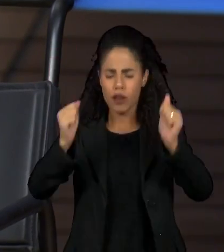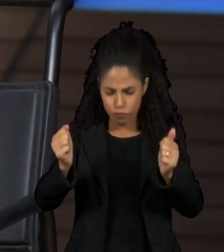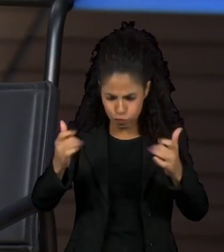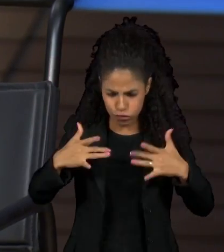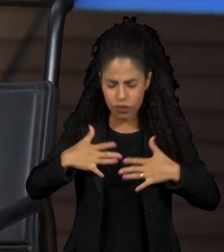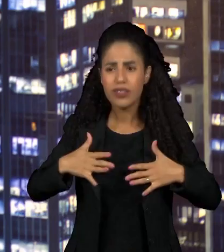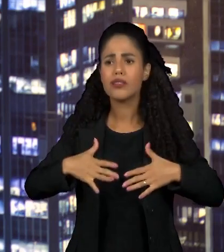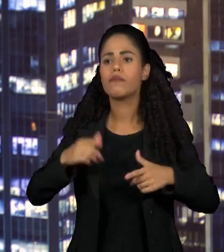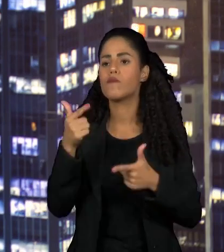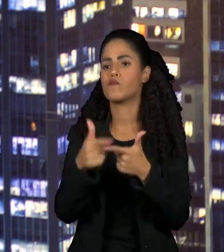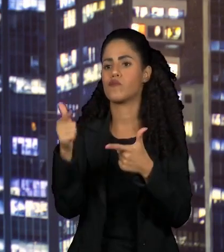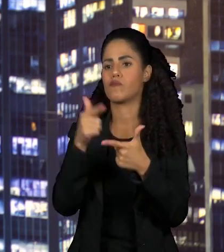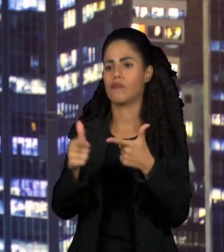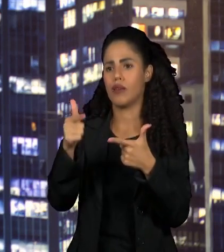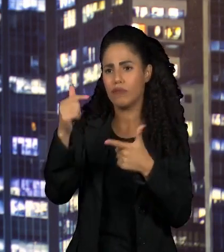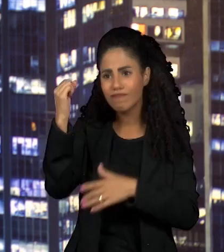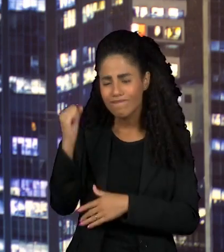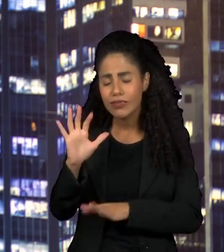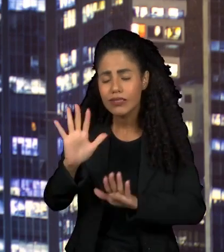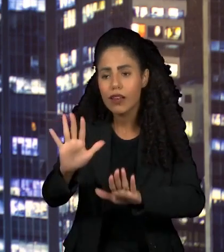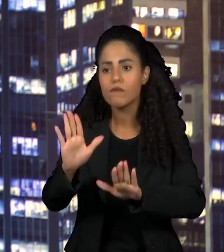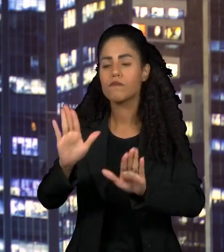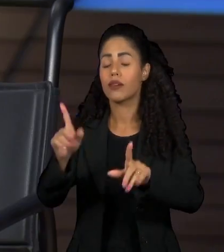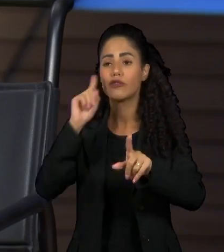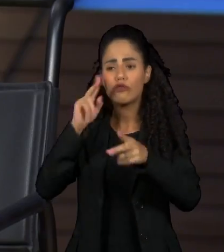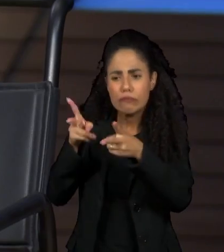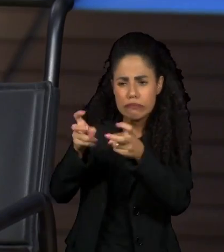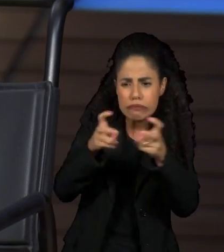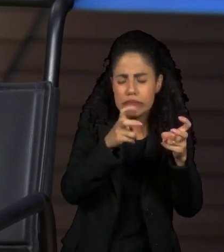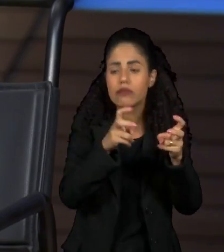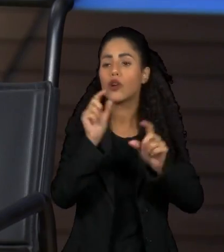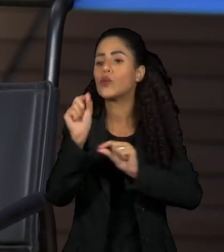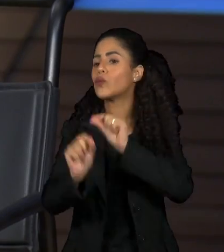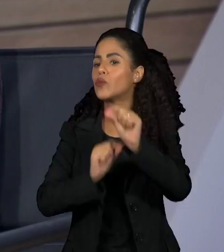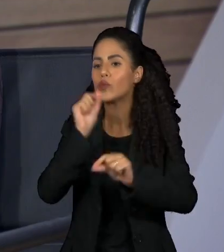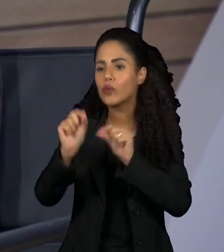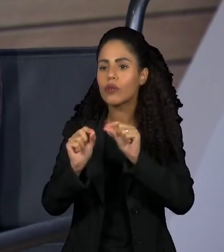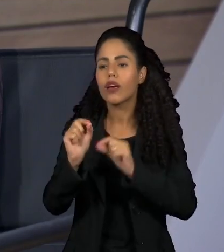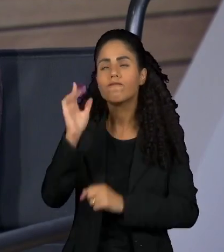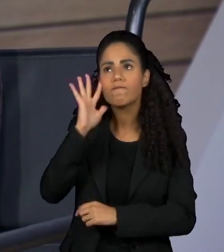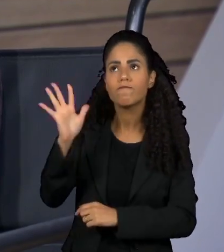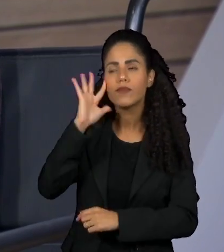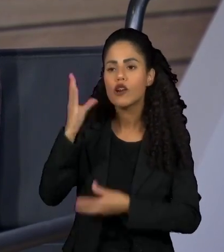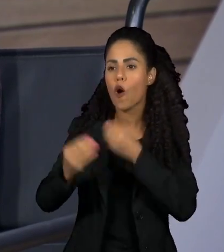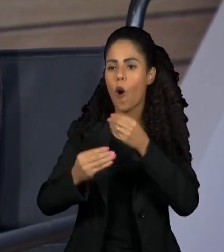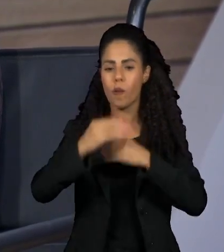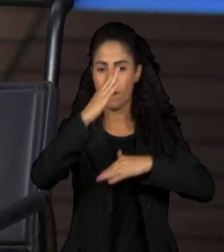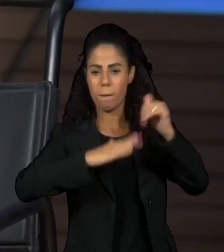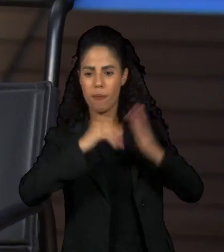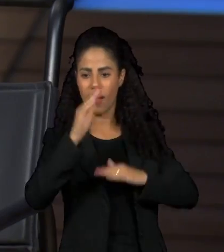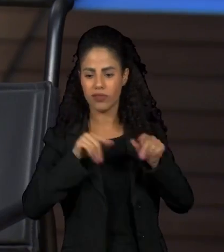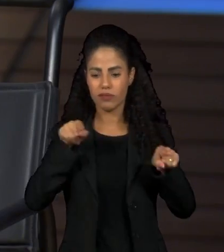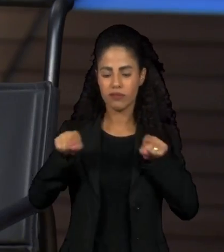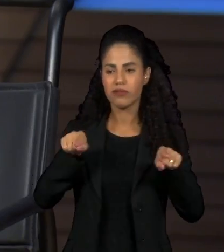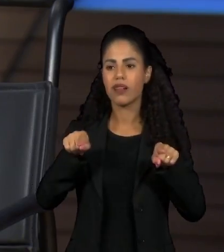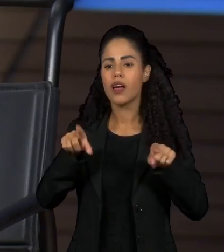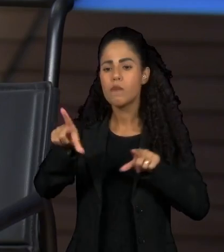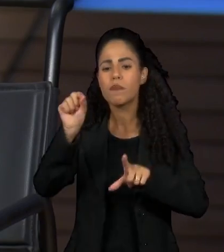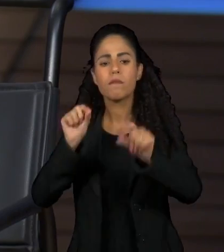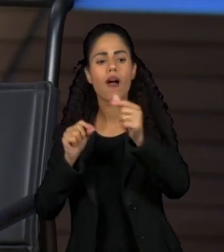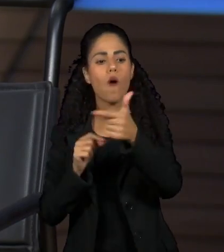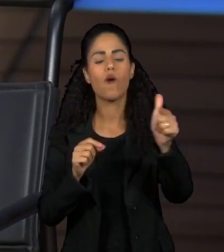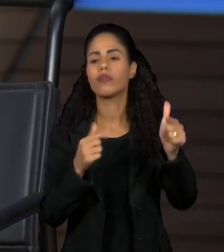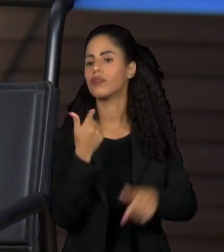muito sério. No entanto, a gente ainda vê também uma discrepância quando a gente fala da teoria para a prática, né? Às vezes não tem muitas alternativas